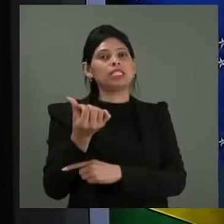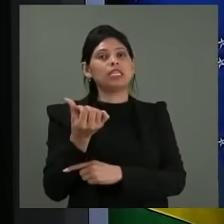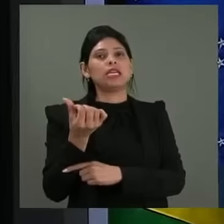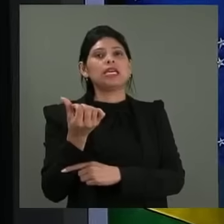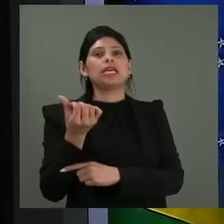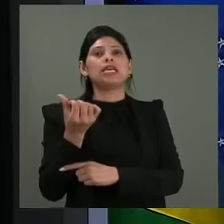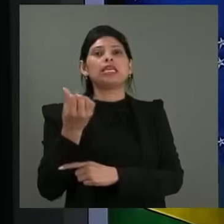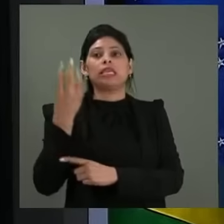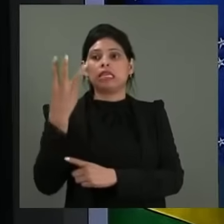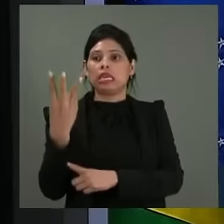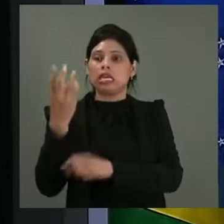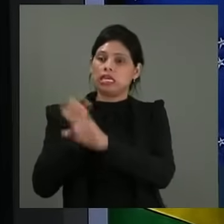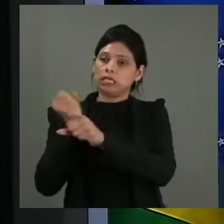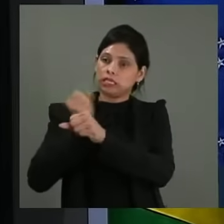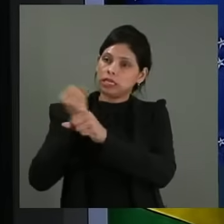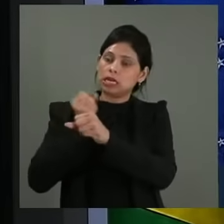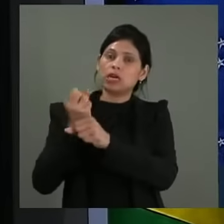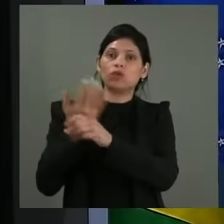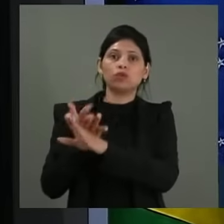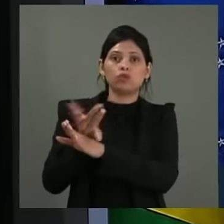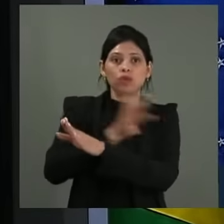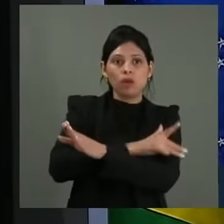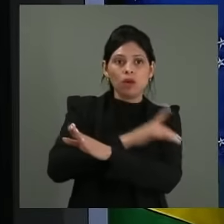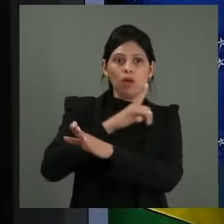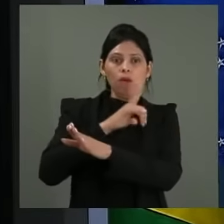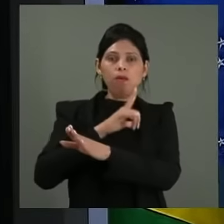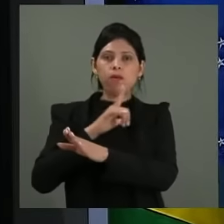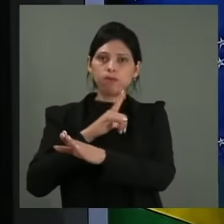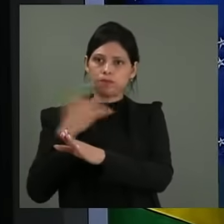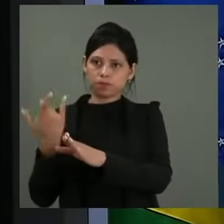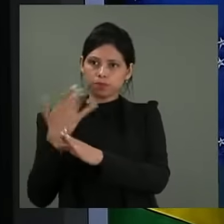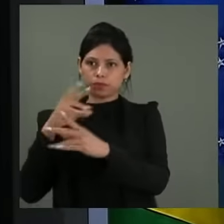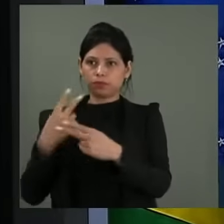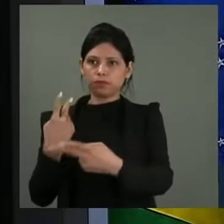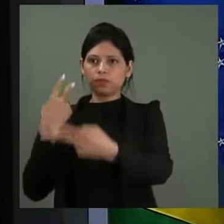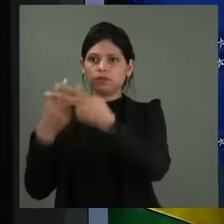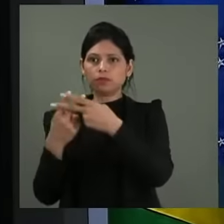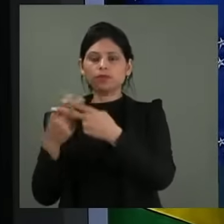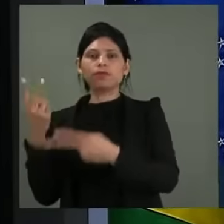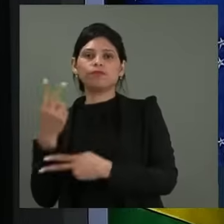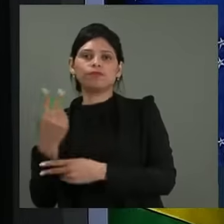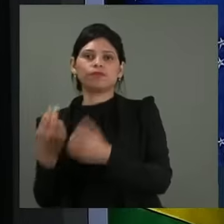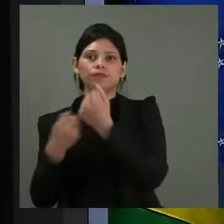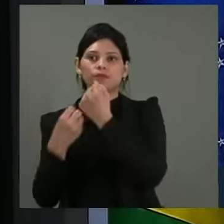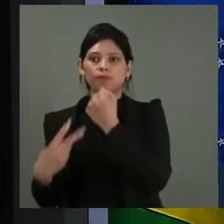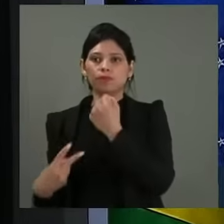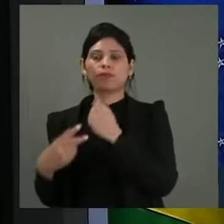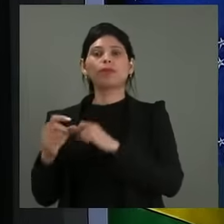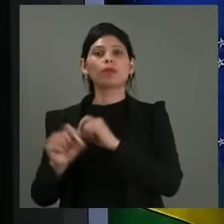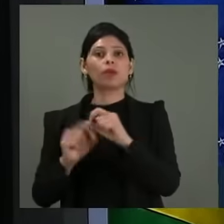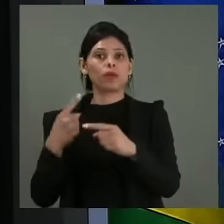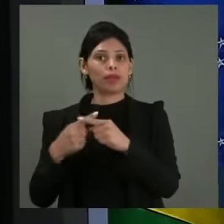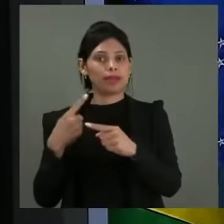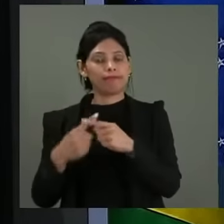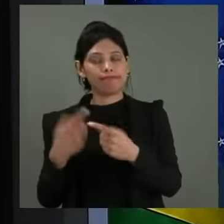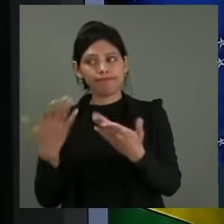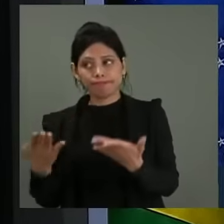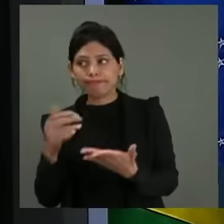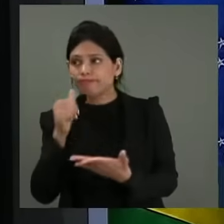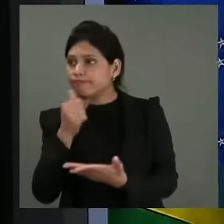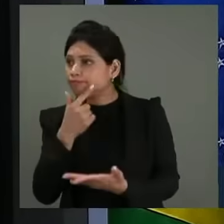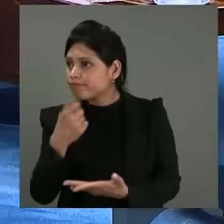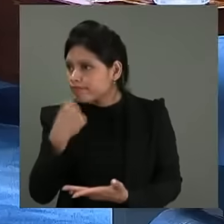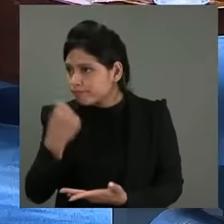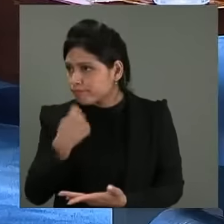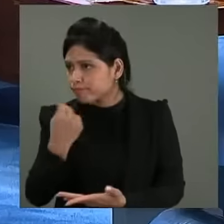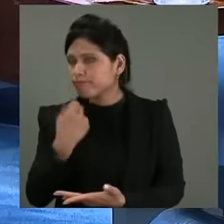3 anos antes, acabando com a prisão em segunda instância. Senador Laércio, meu amigo, meu irmão,